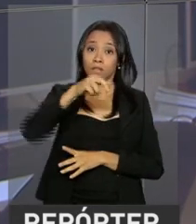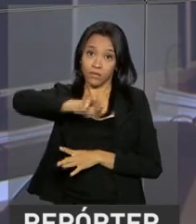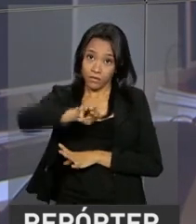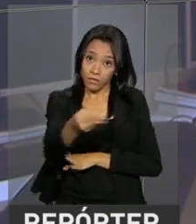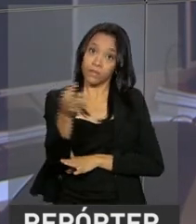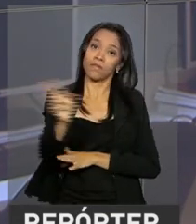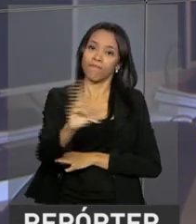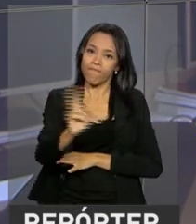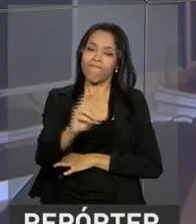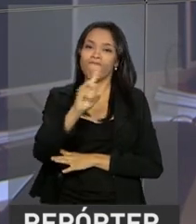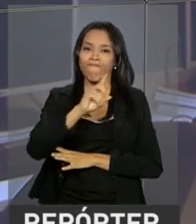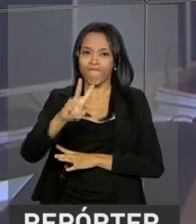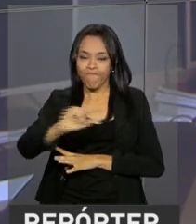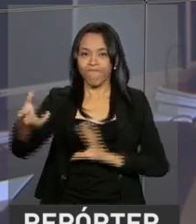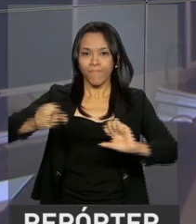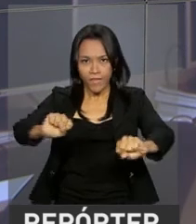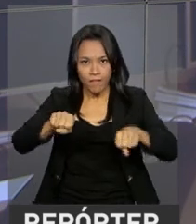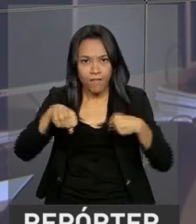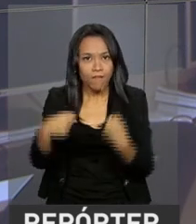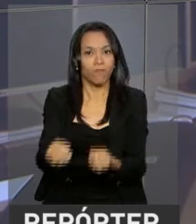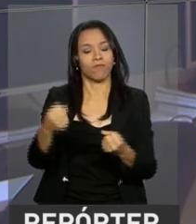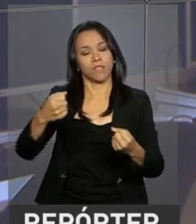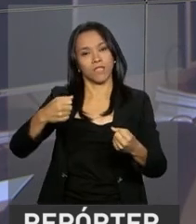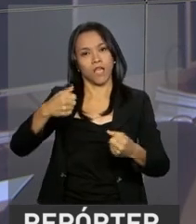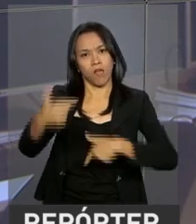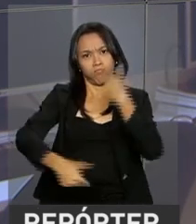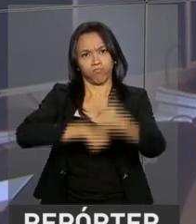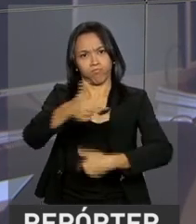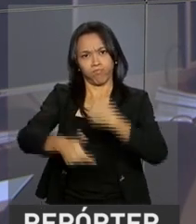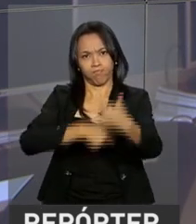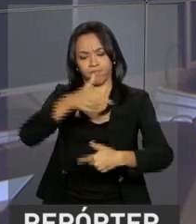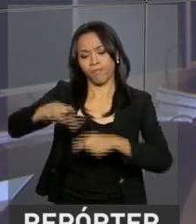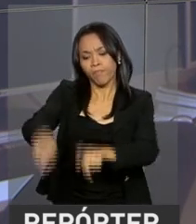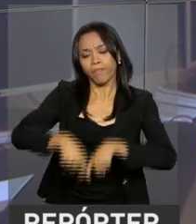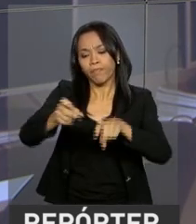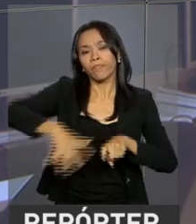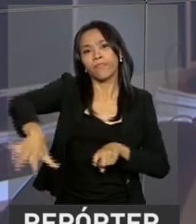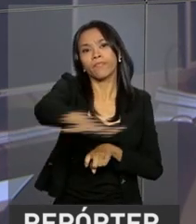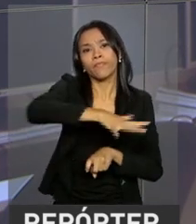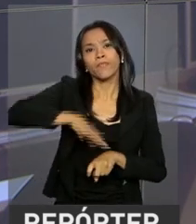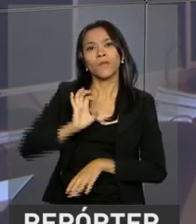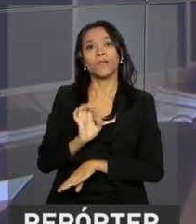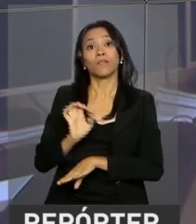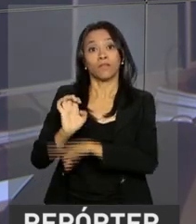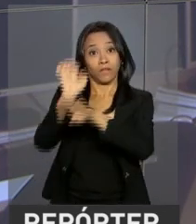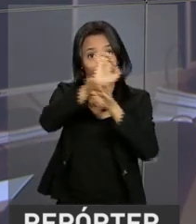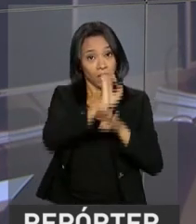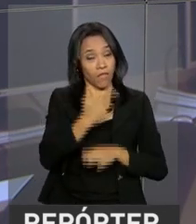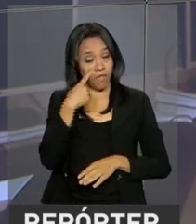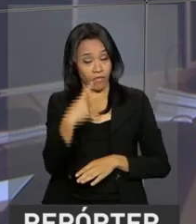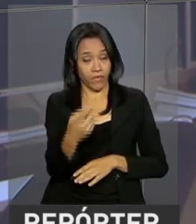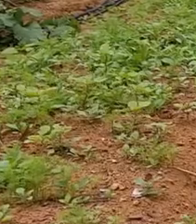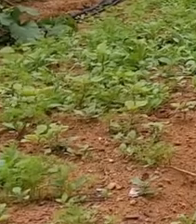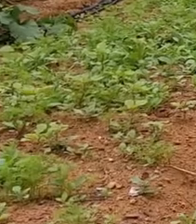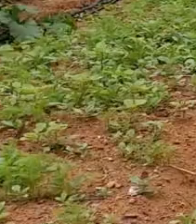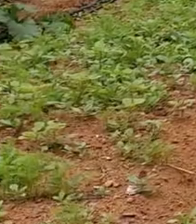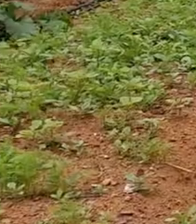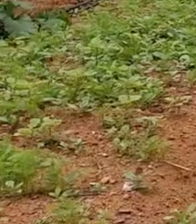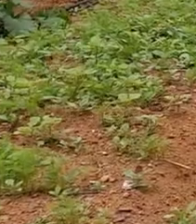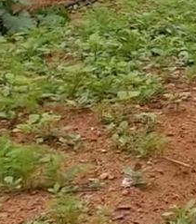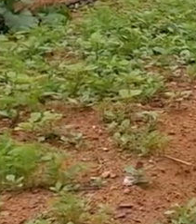de assistência técnica e extensão rural nos estados vamos ver na reportagem de jessica do amaral